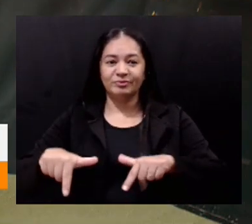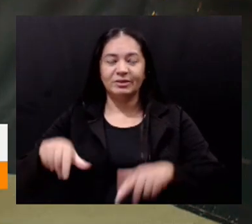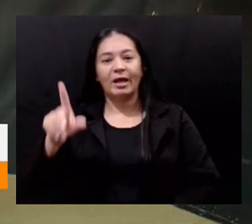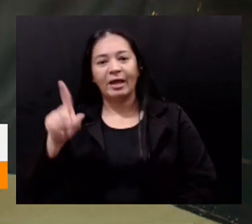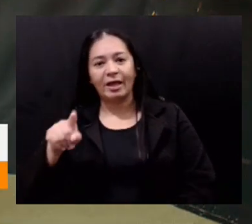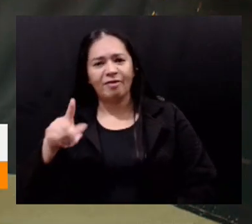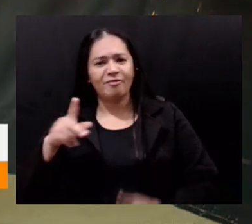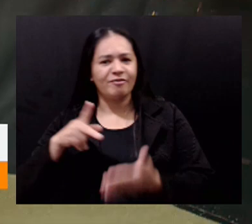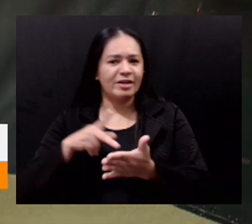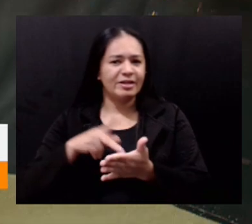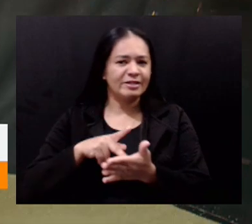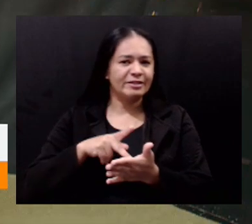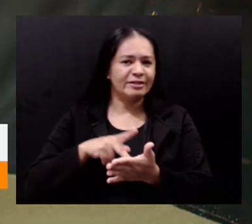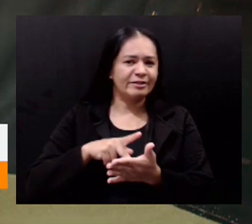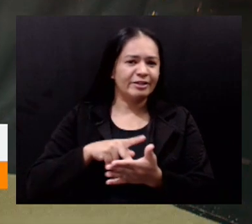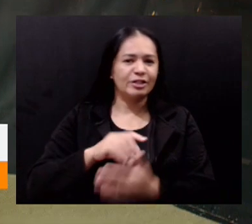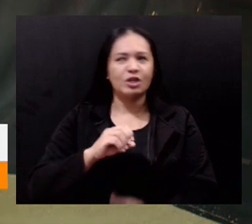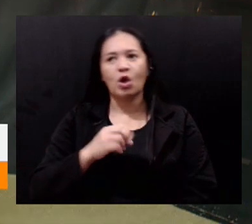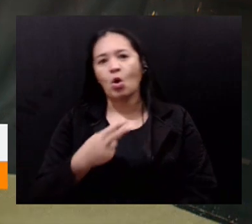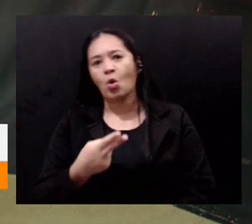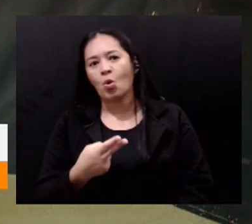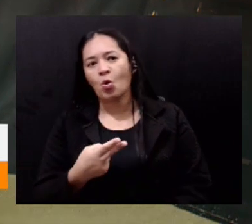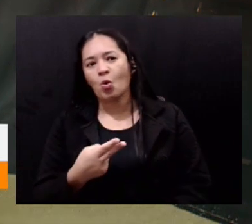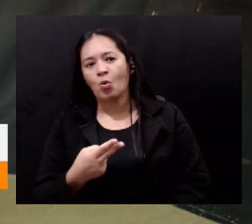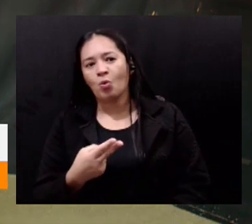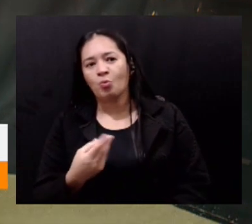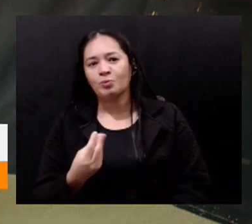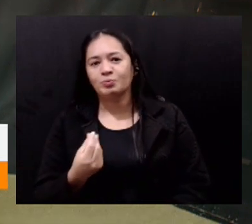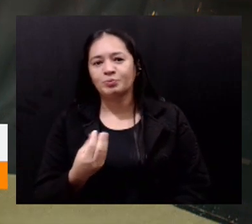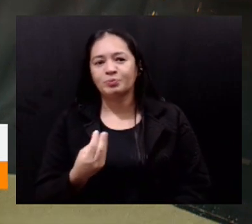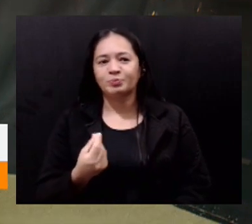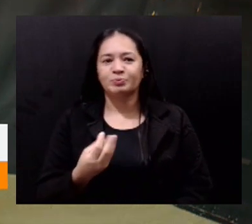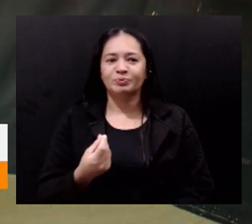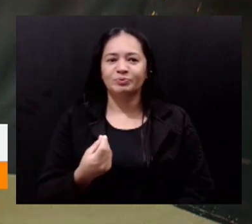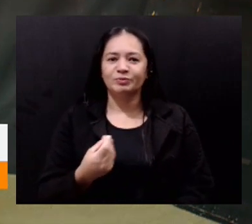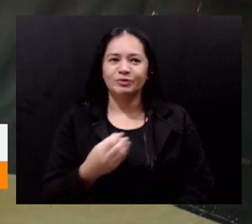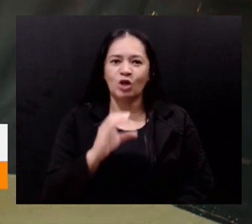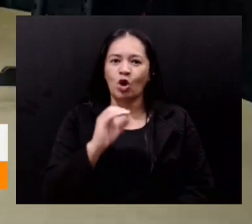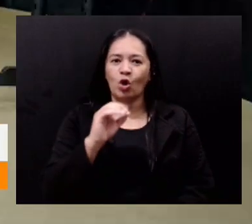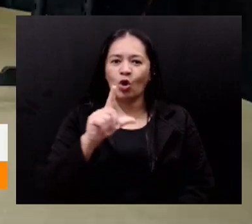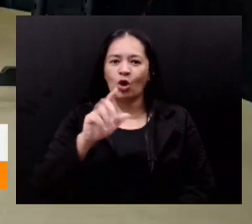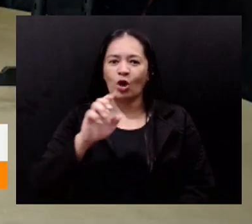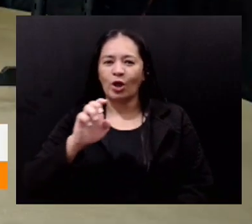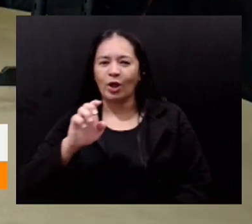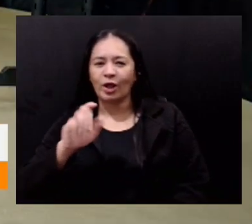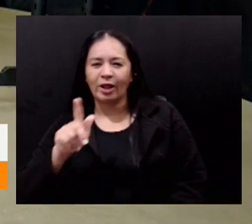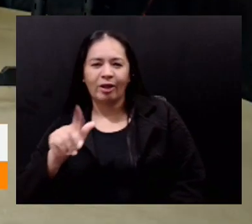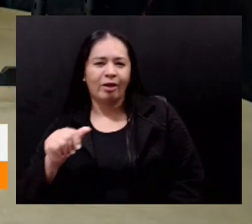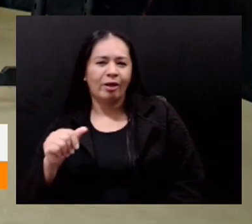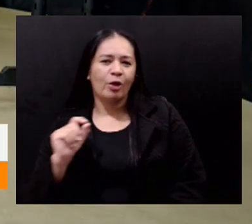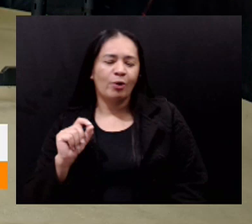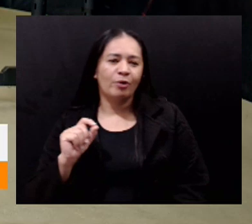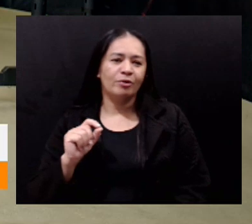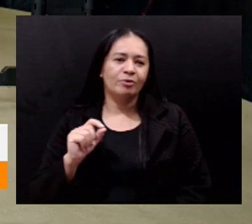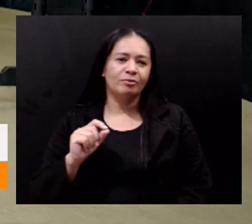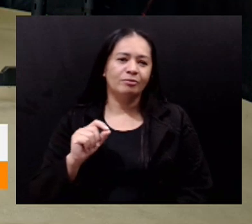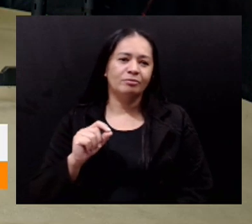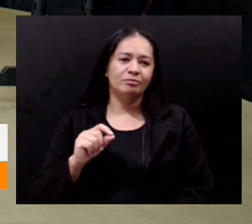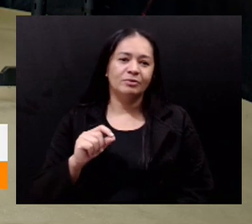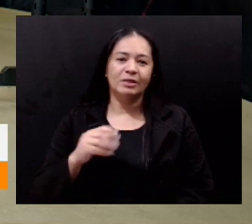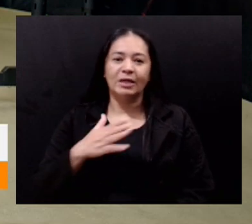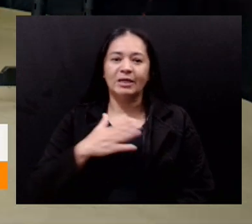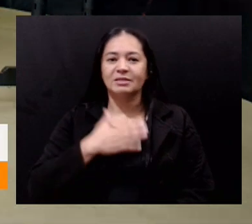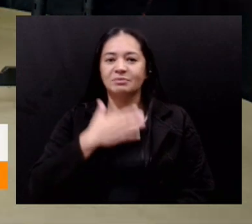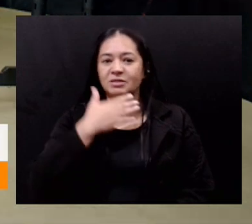uma amizade? É um coleguismo? O que que é? Sinceridade. Sim. As minhas melhores amizades são dos dentro